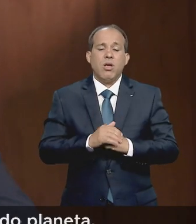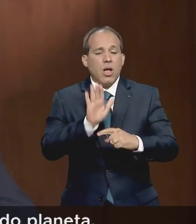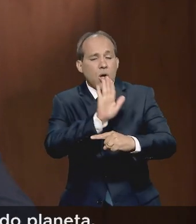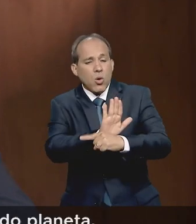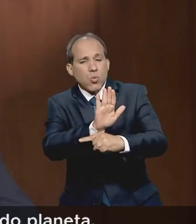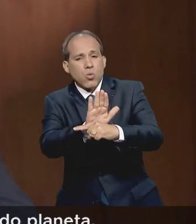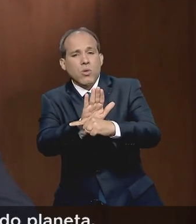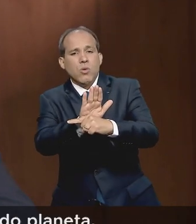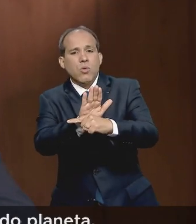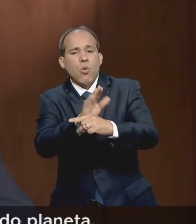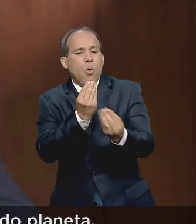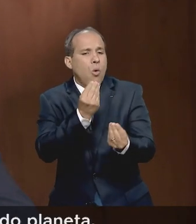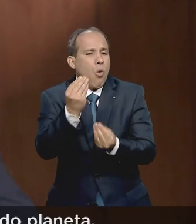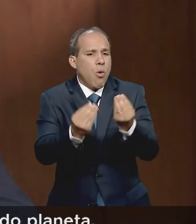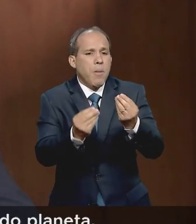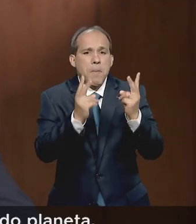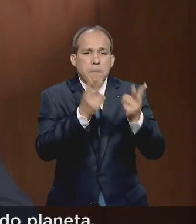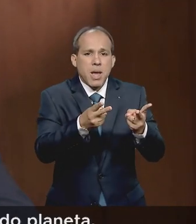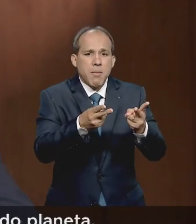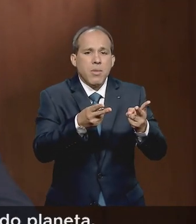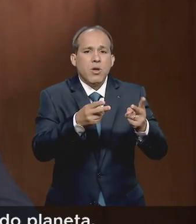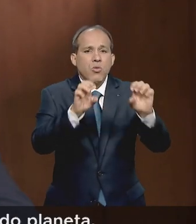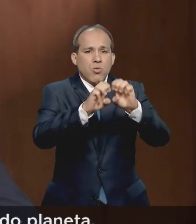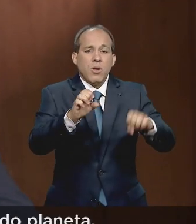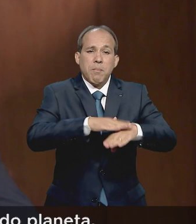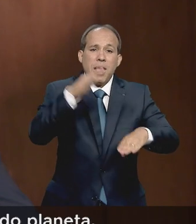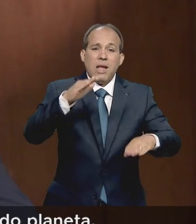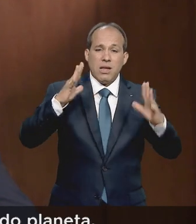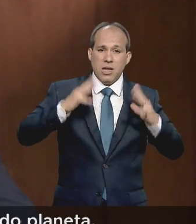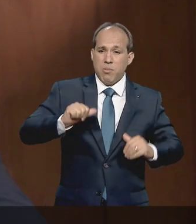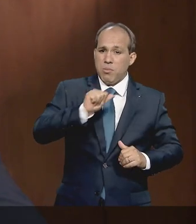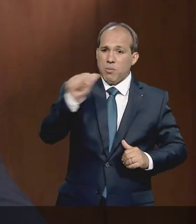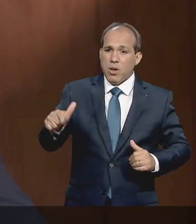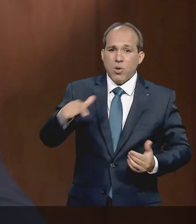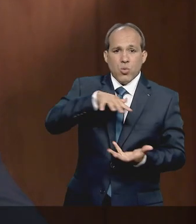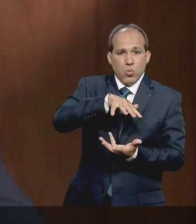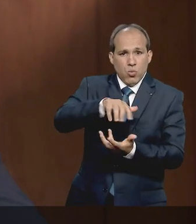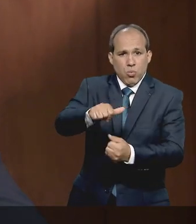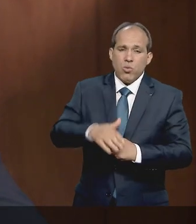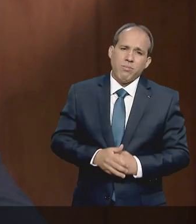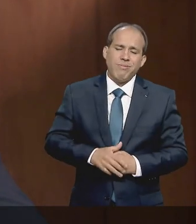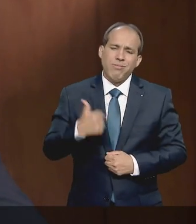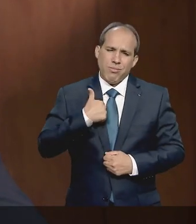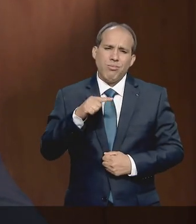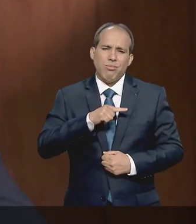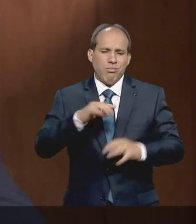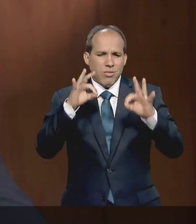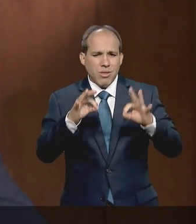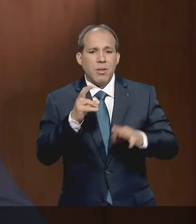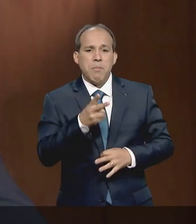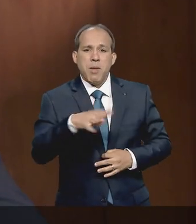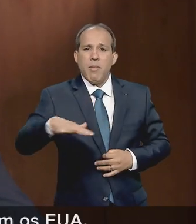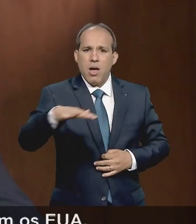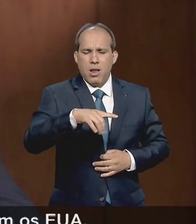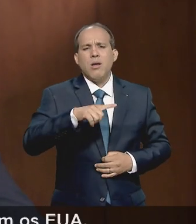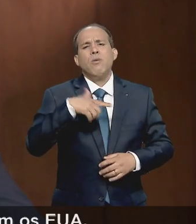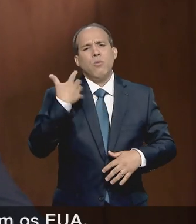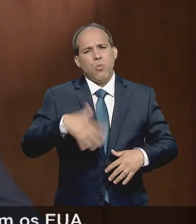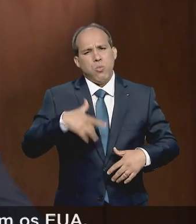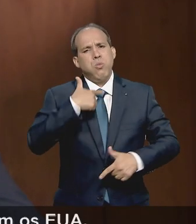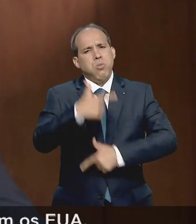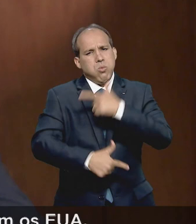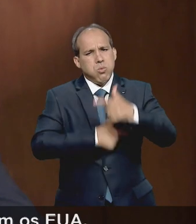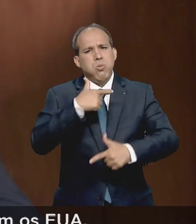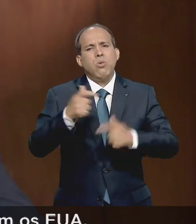contribuindo para que essa seja uma das mais limpas do planeta e estou certo de que também nessa área